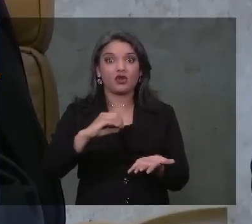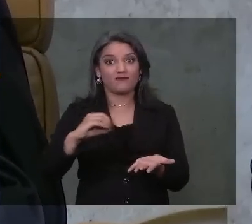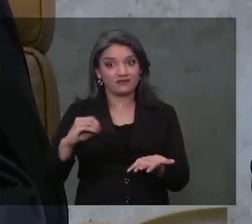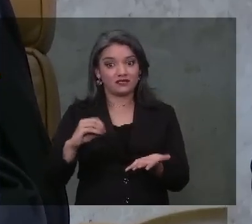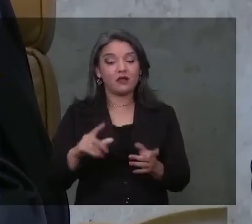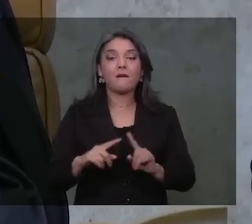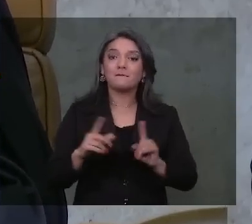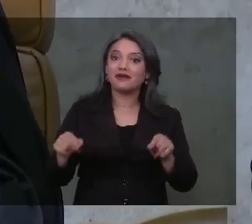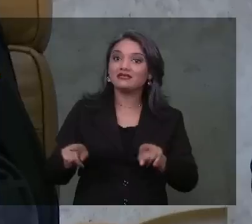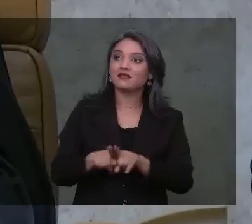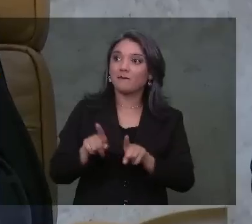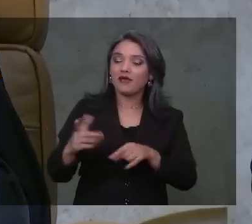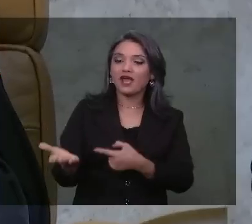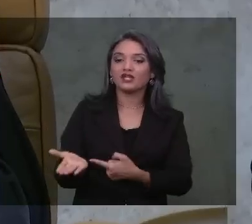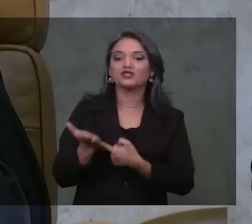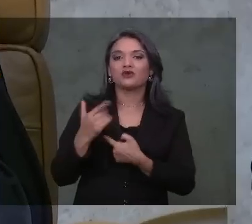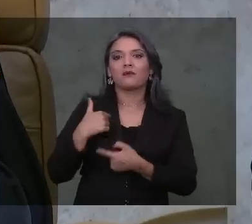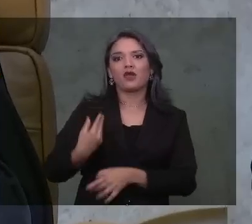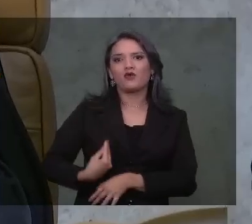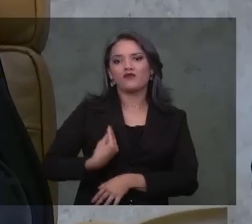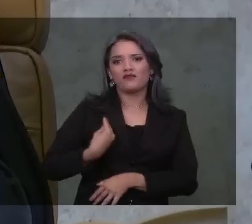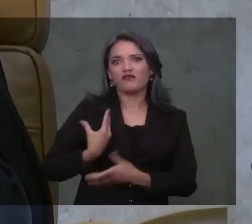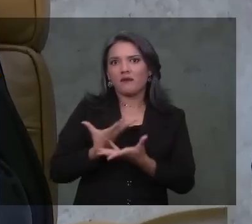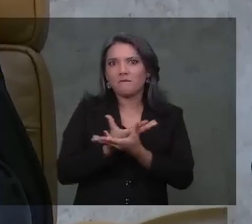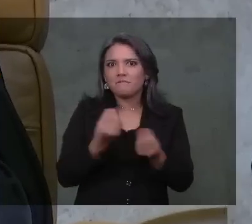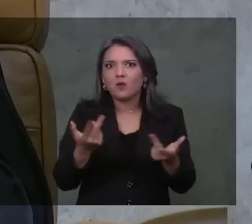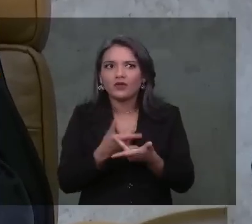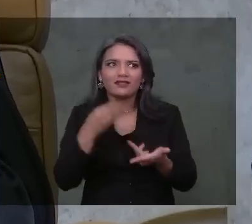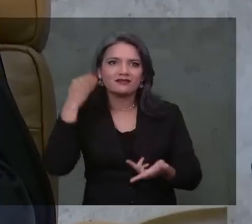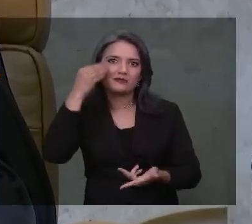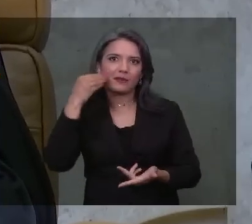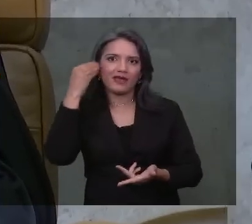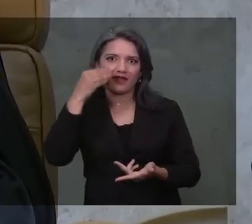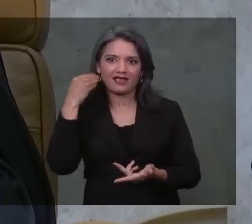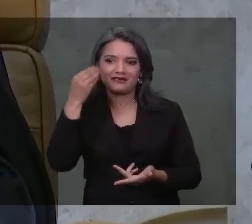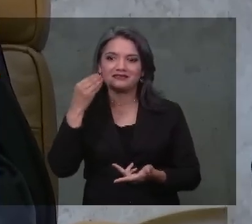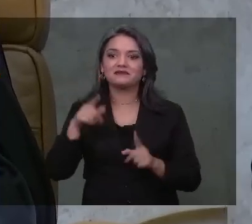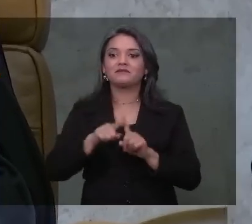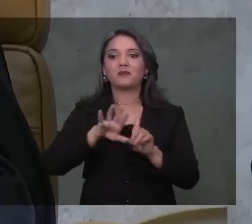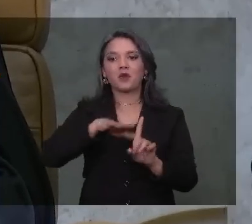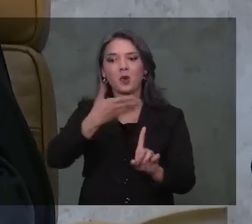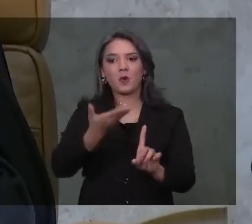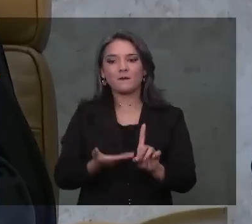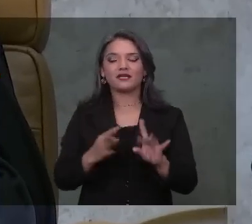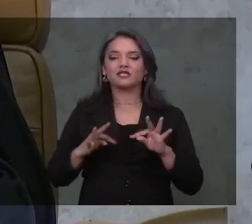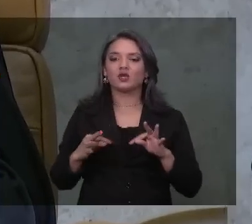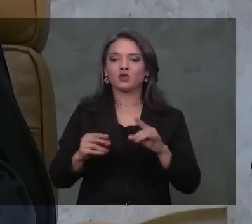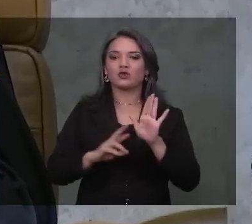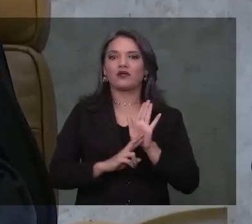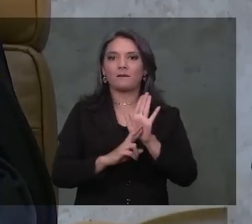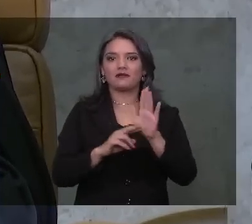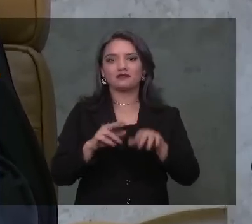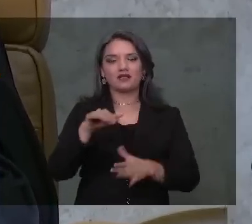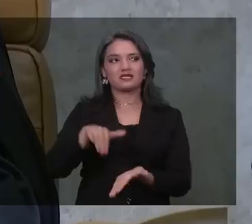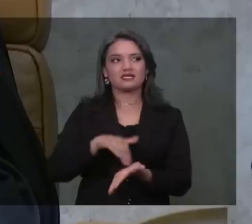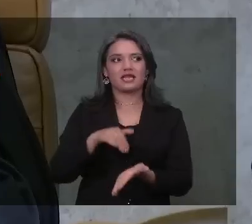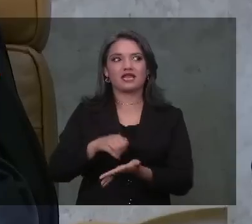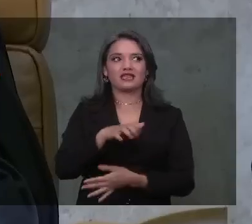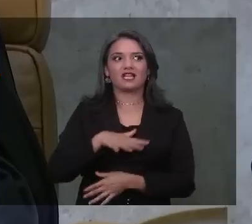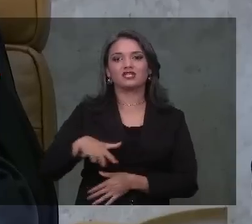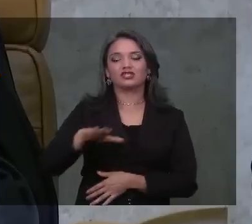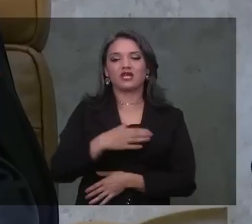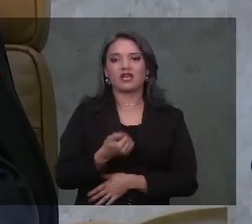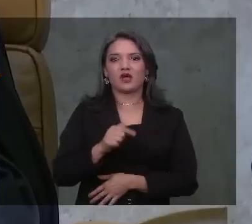também permitiram que eu vivesse muitas vidas em uma só. E homenageio todos na pessoa da minha secretária-geral,